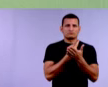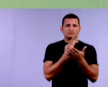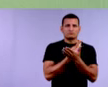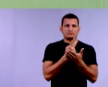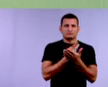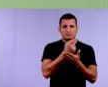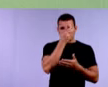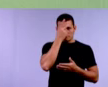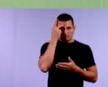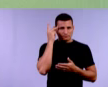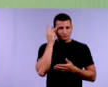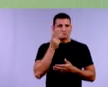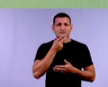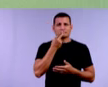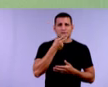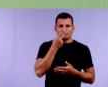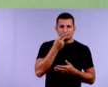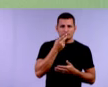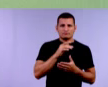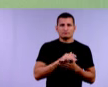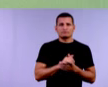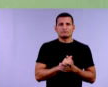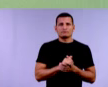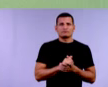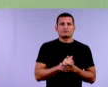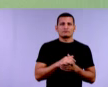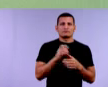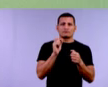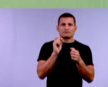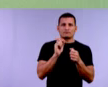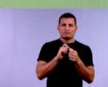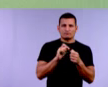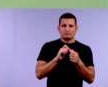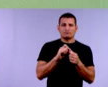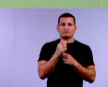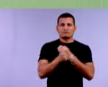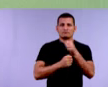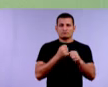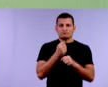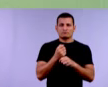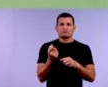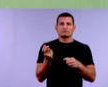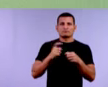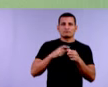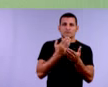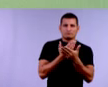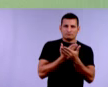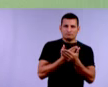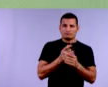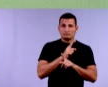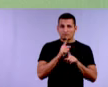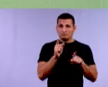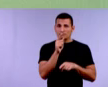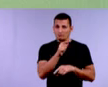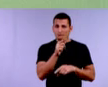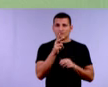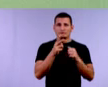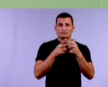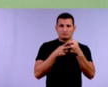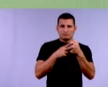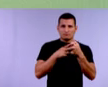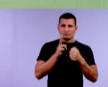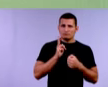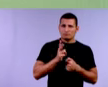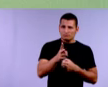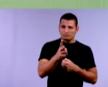As pessoas falando, fazem 2 anos que voltei a estudar. Não, esse verbo sempre, toda vez que